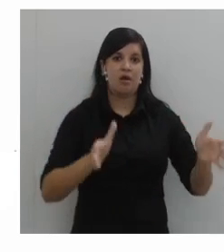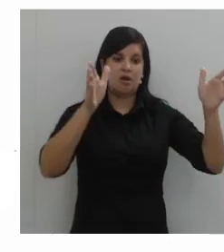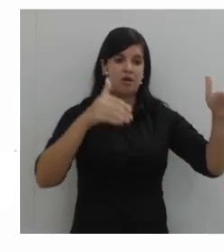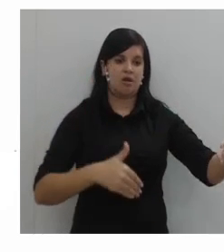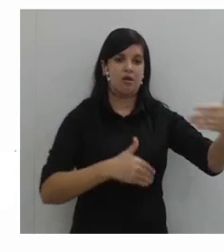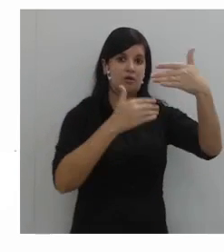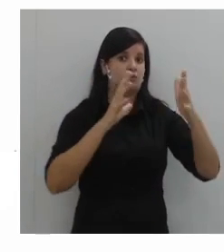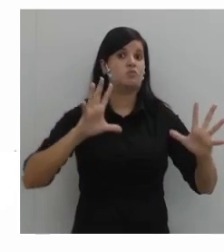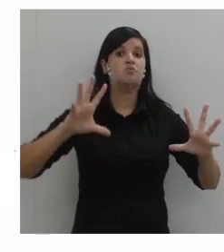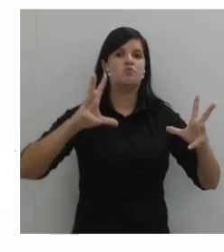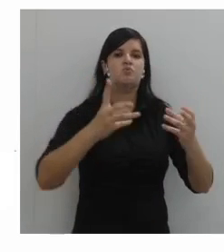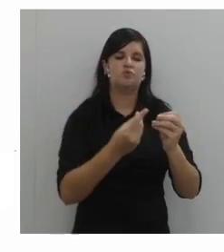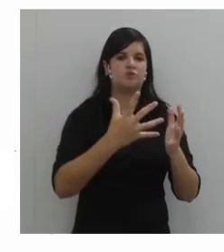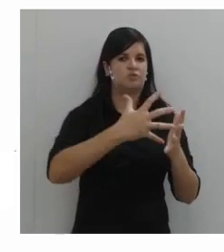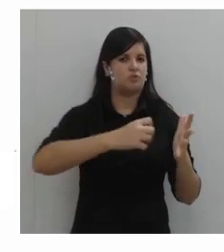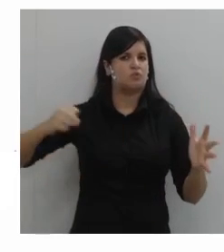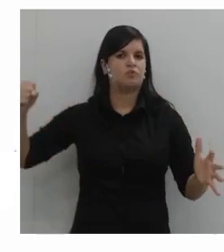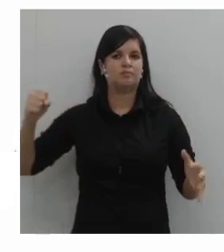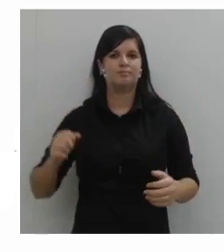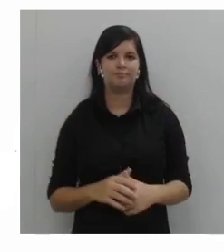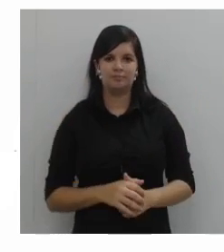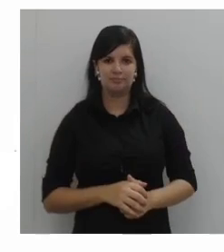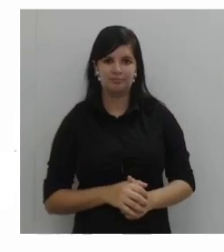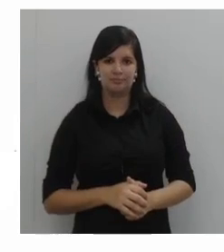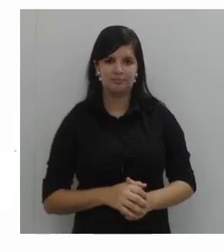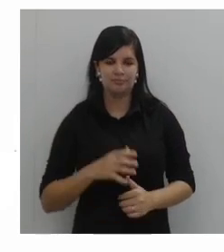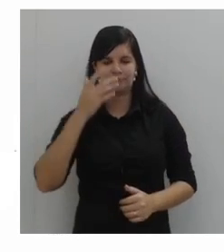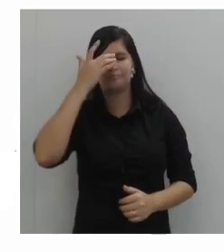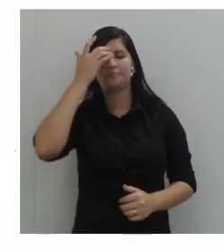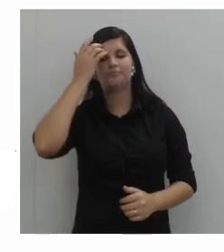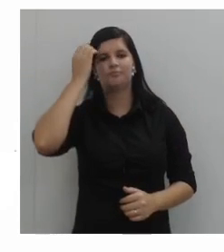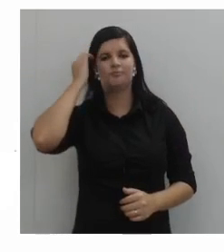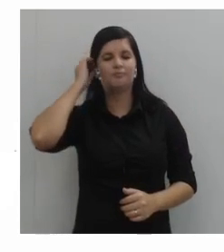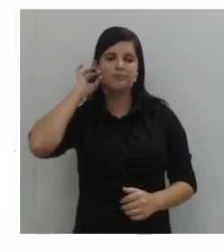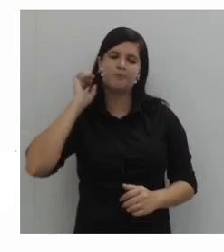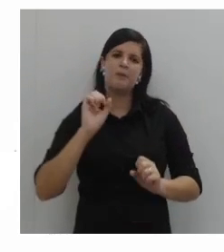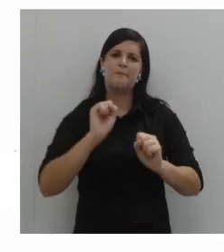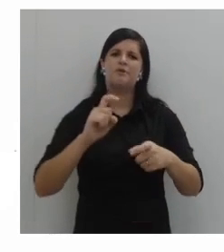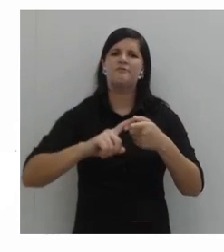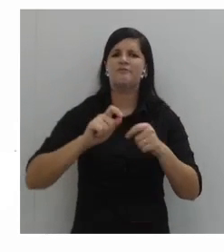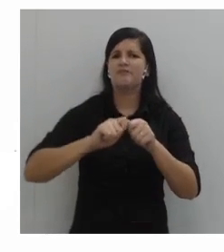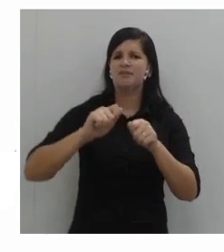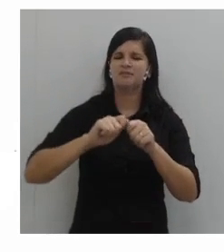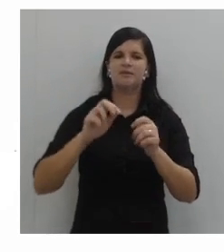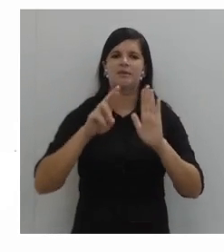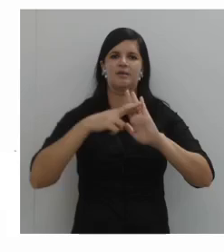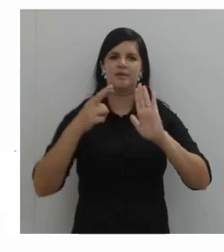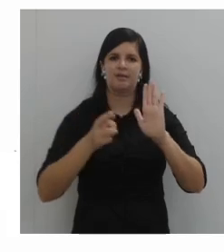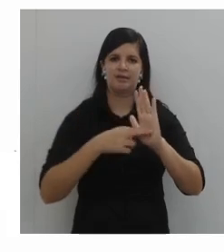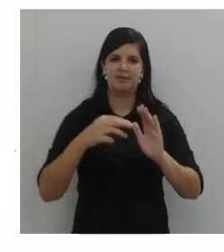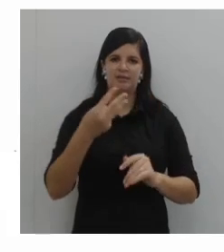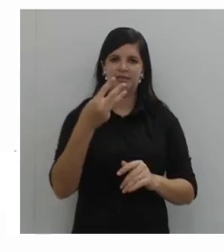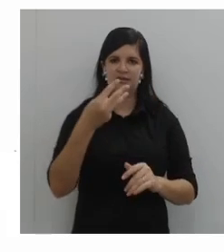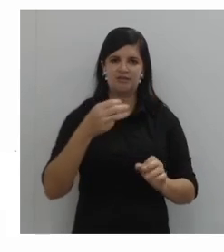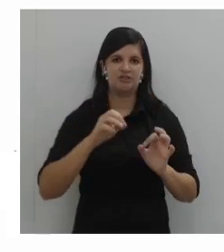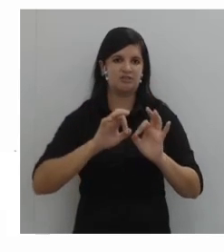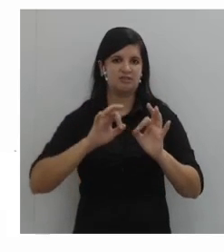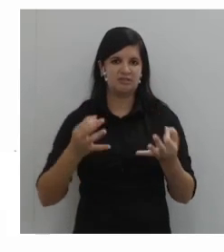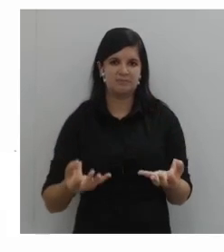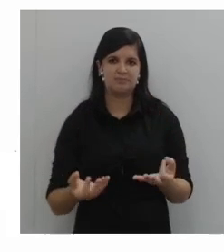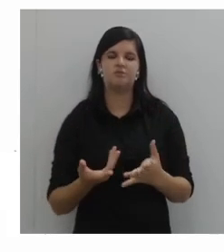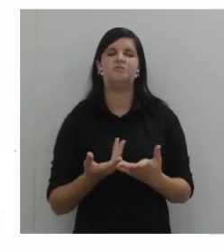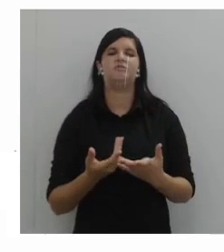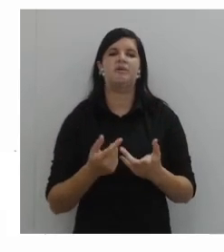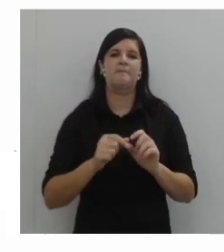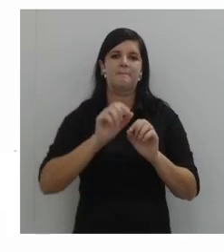reservatório? A gente pode fazer isso usando regra de 3 simples. A gente pode fazer isso quebrando em pedacinhos aí,